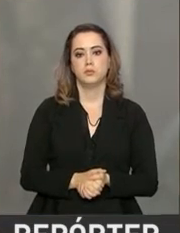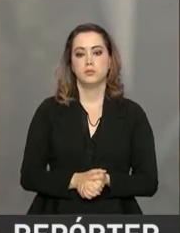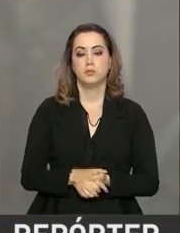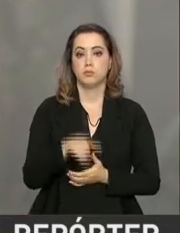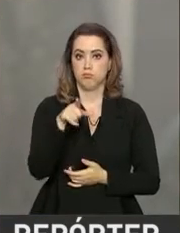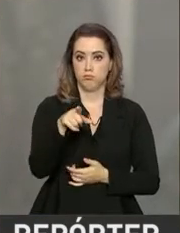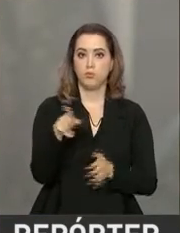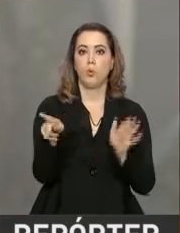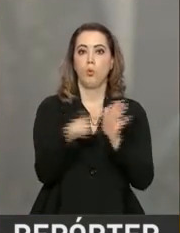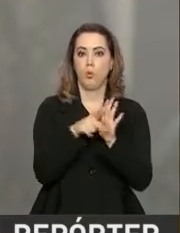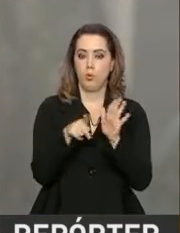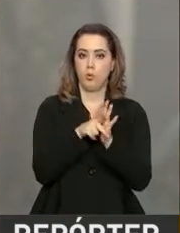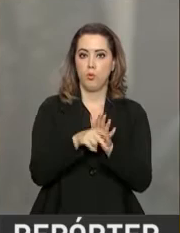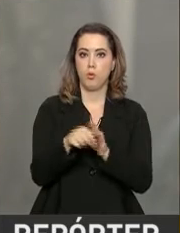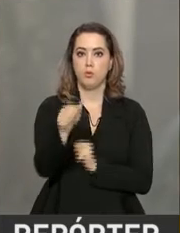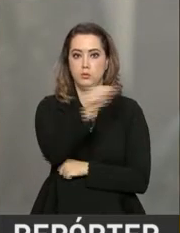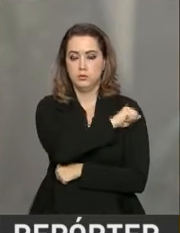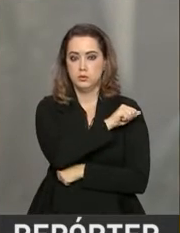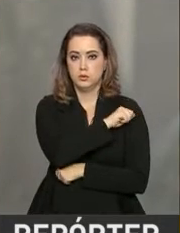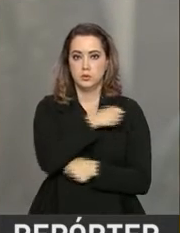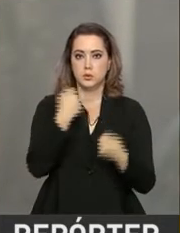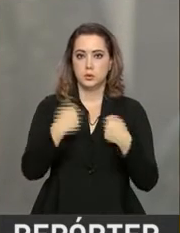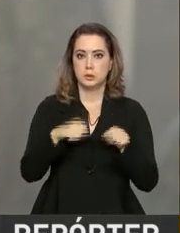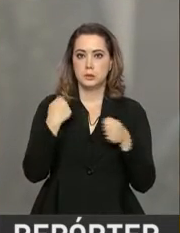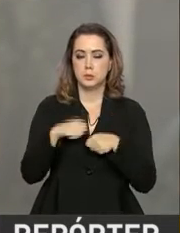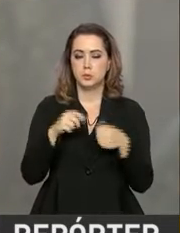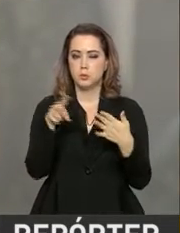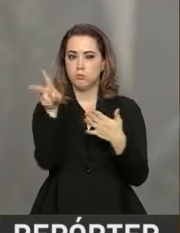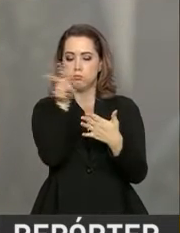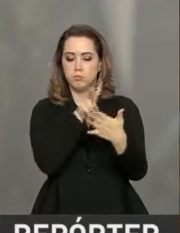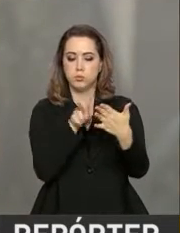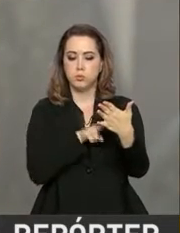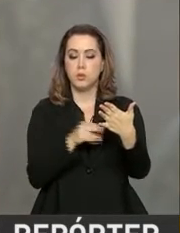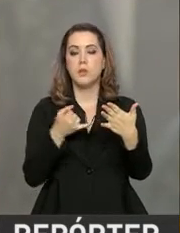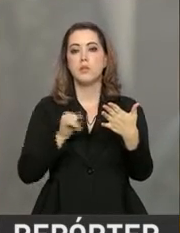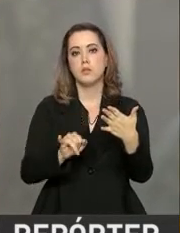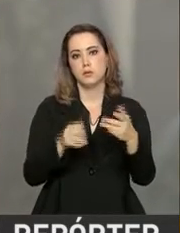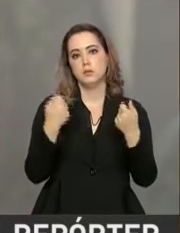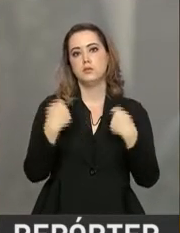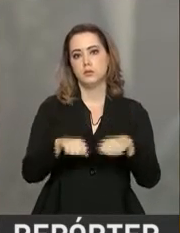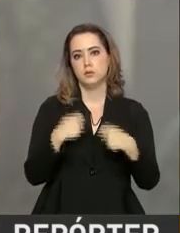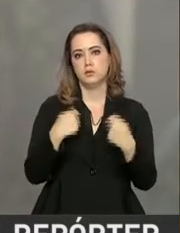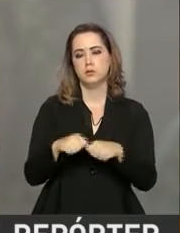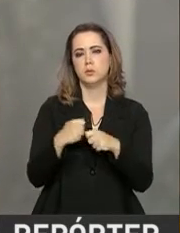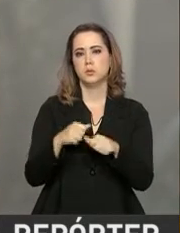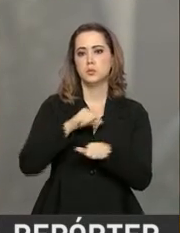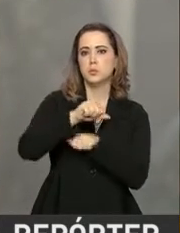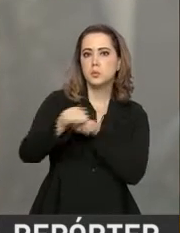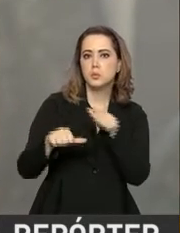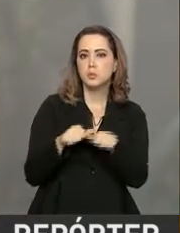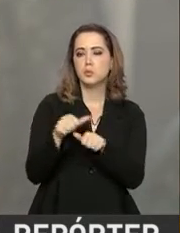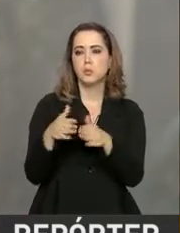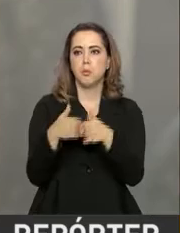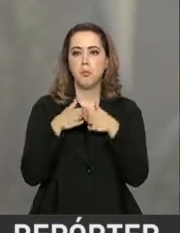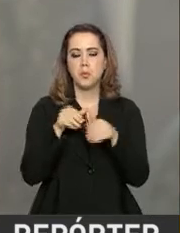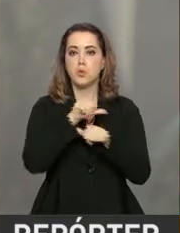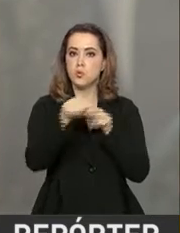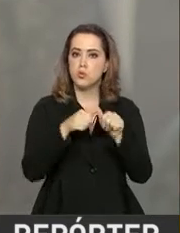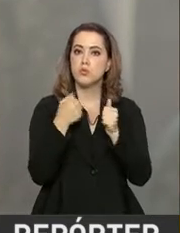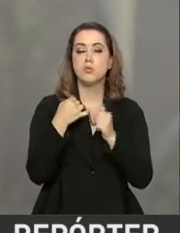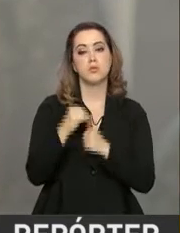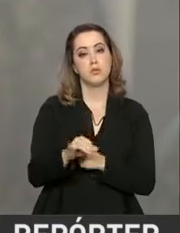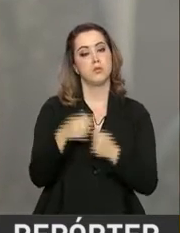os próprios alunos devem fazer essa conferência e se necessário solicitar alguma mudança a instituição de